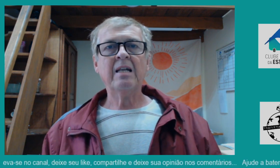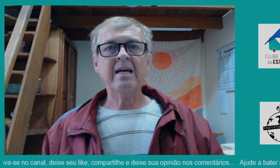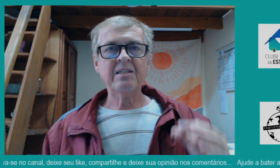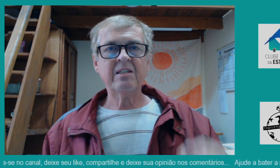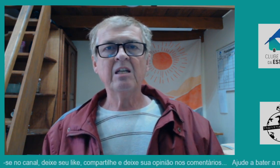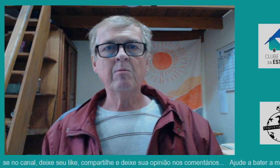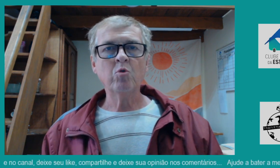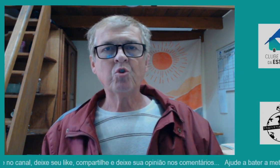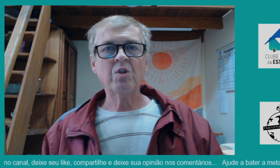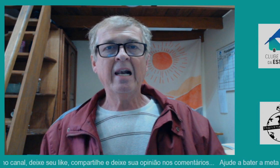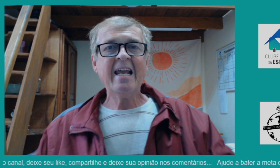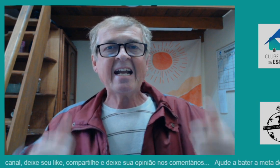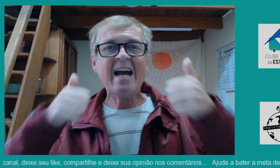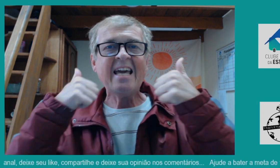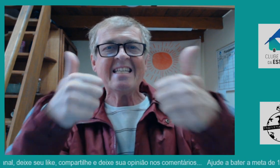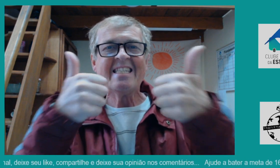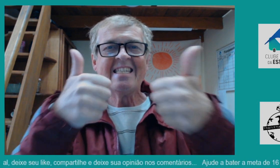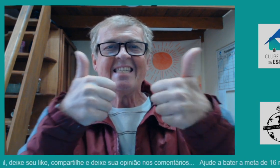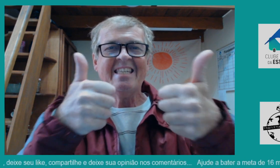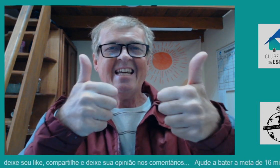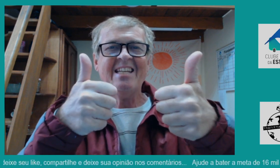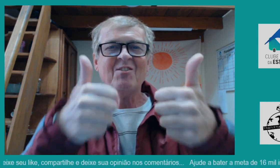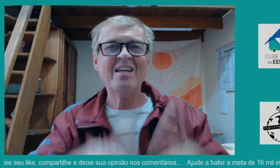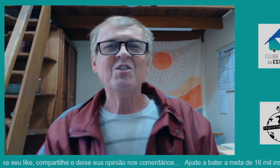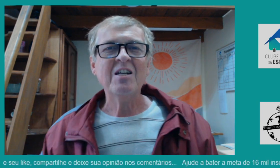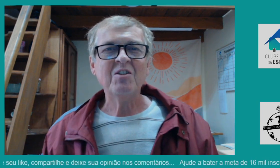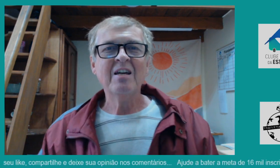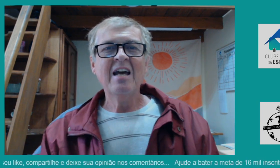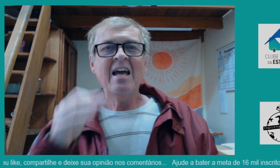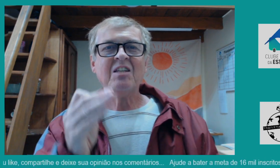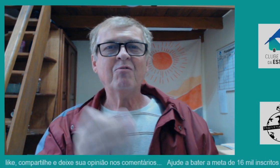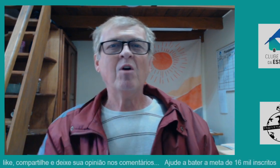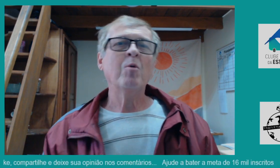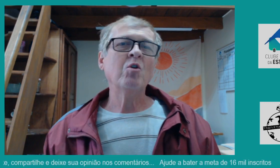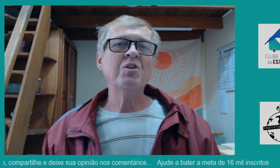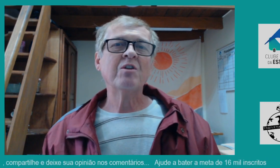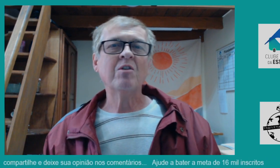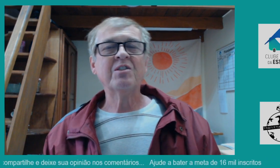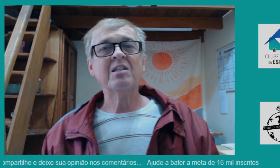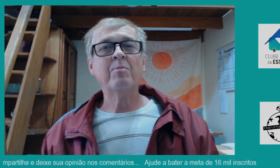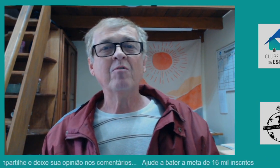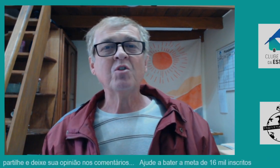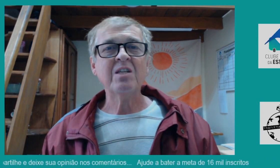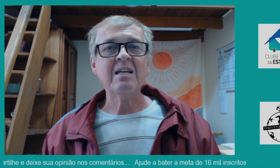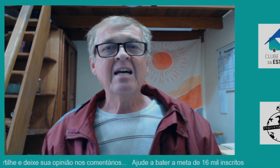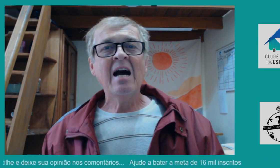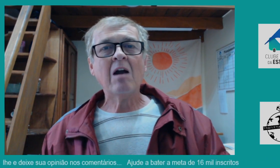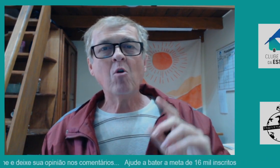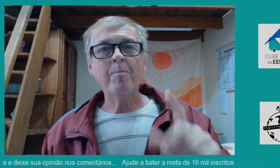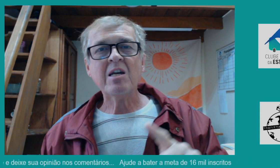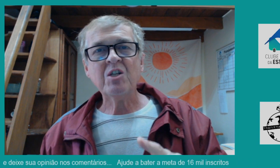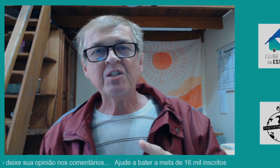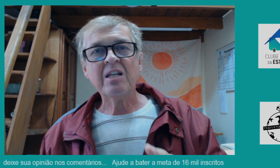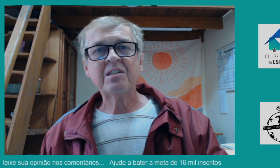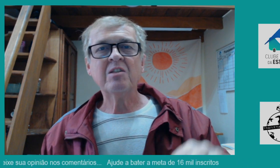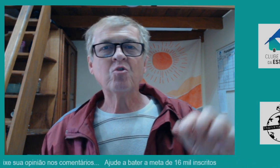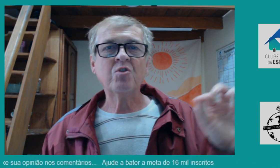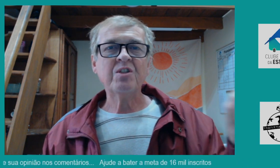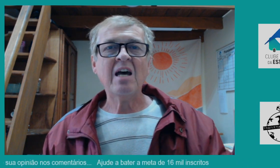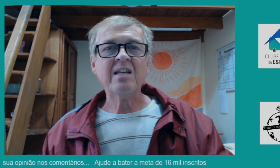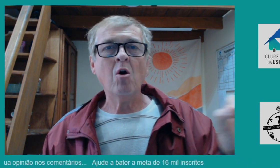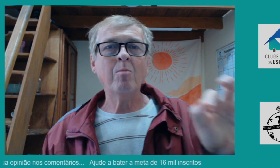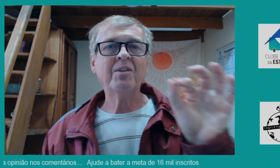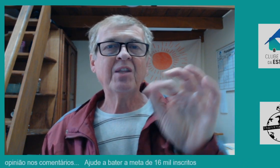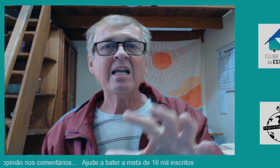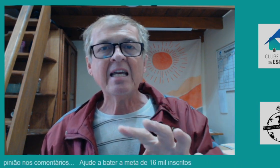ela até lá estamos legais É isso aí gente essa notícia eu quis trazer para você acompanha a gente